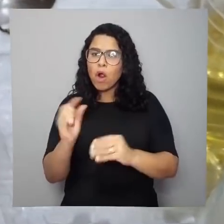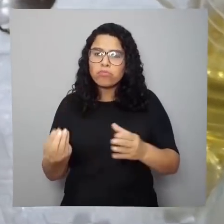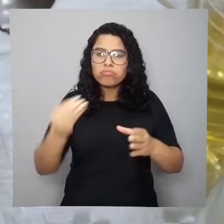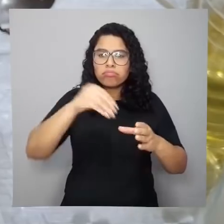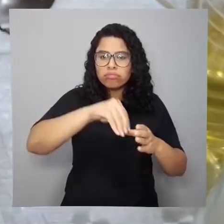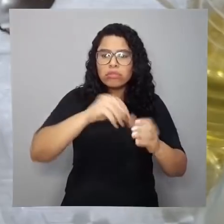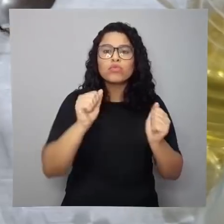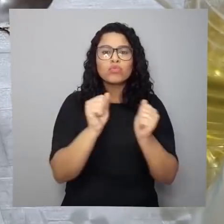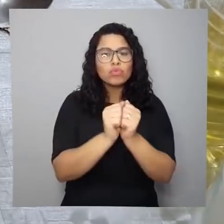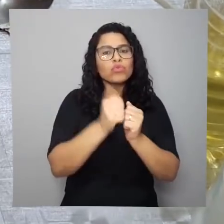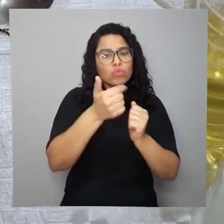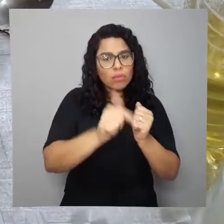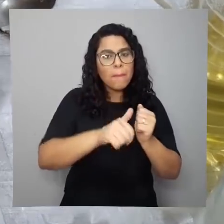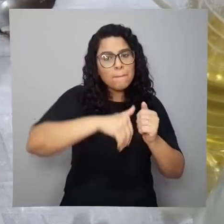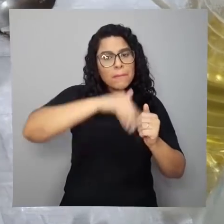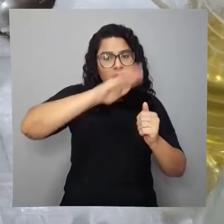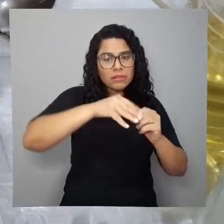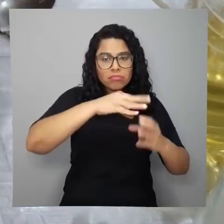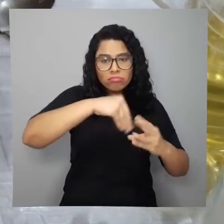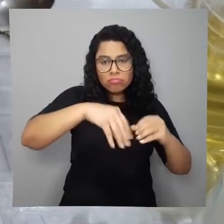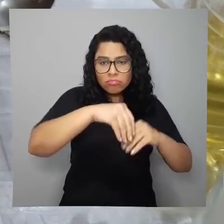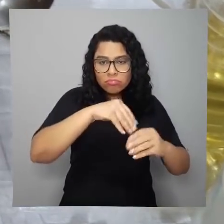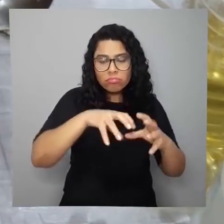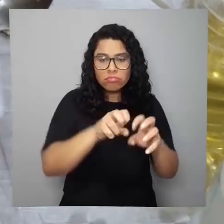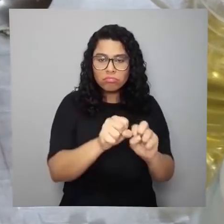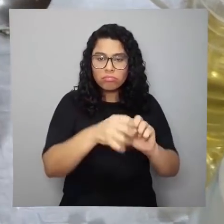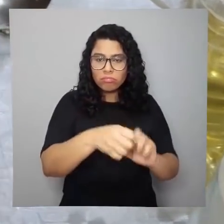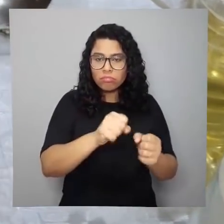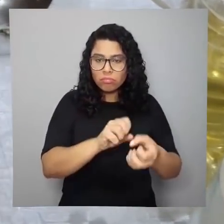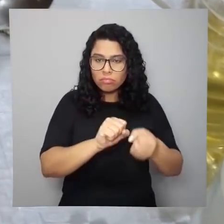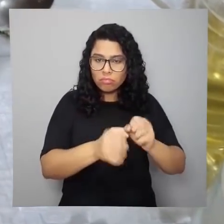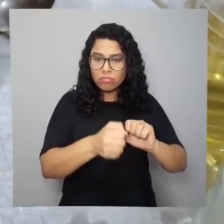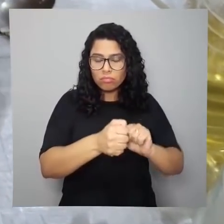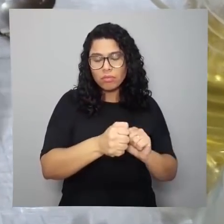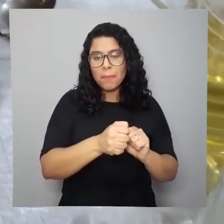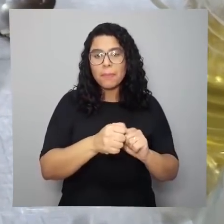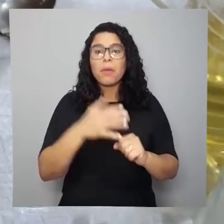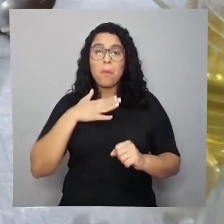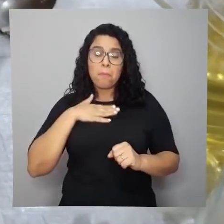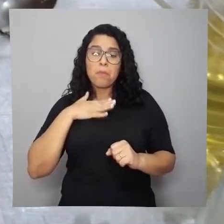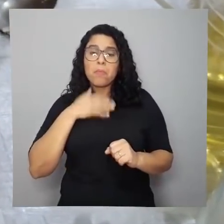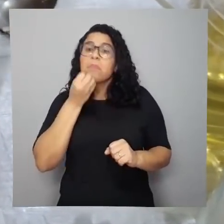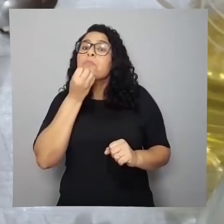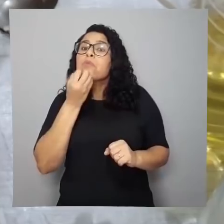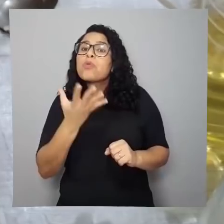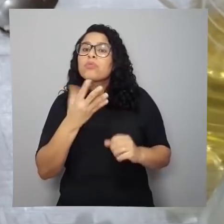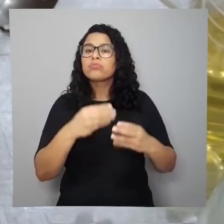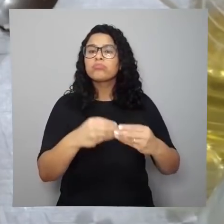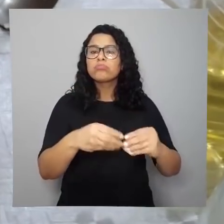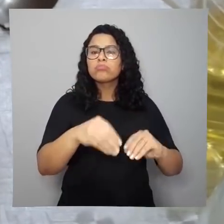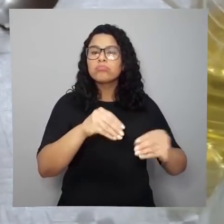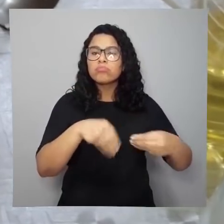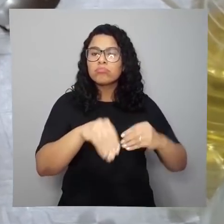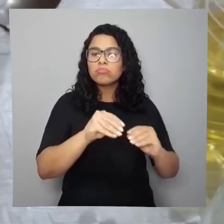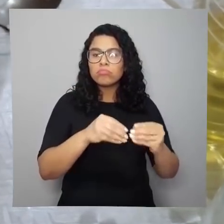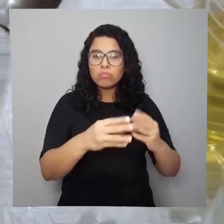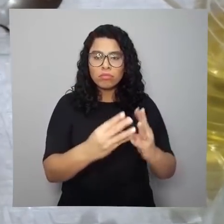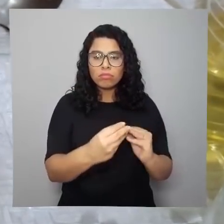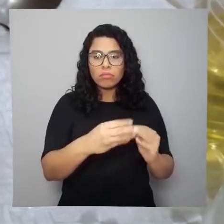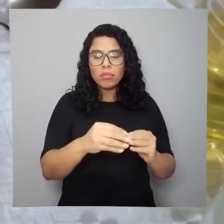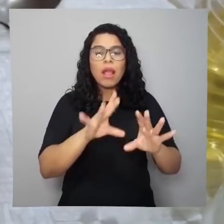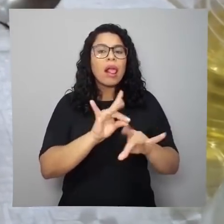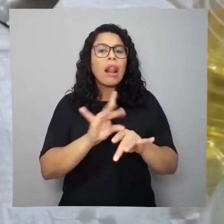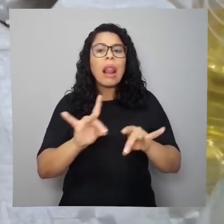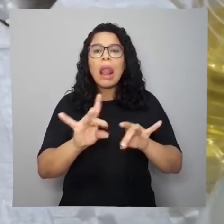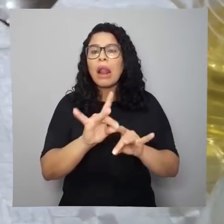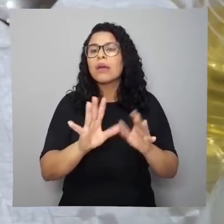tá bom? Nesse momento aqui minha massinha tá boa, não, ela tá no ponto ideal, tá molinha, tá maleável e não está grudando